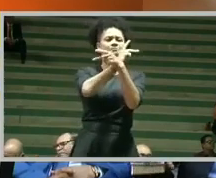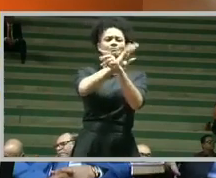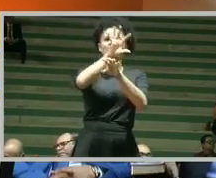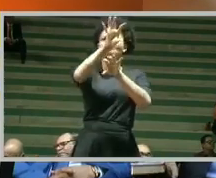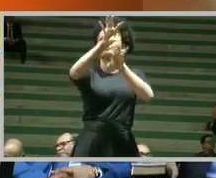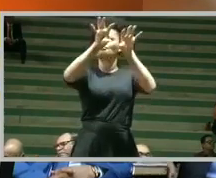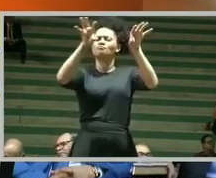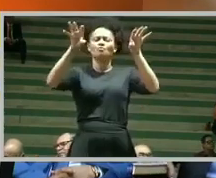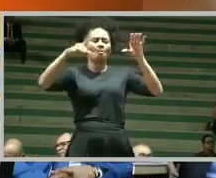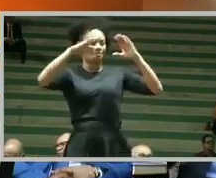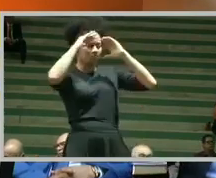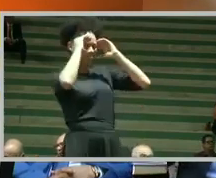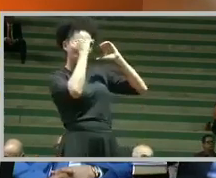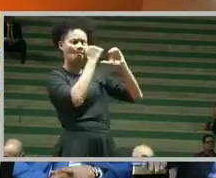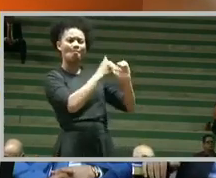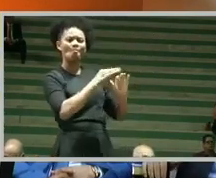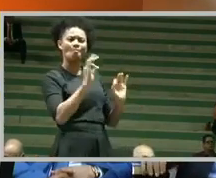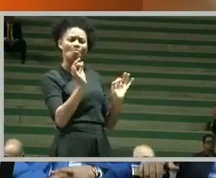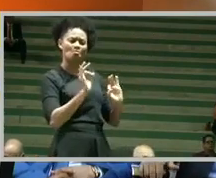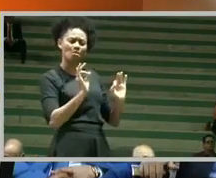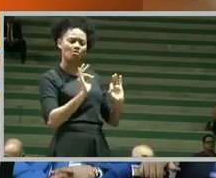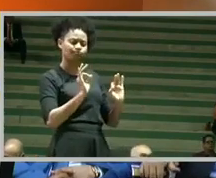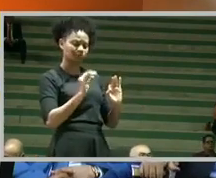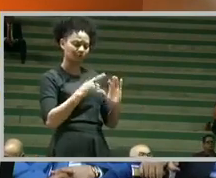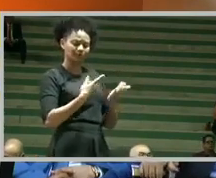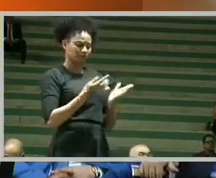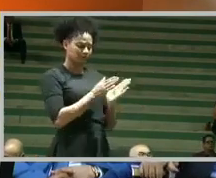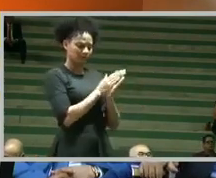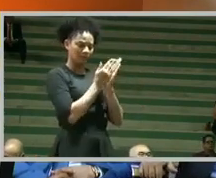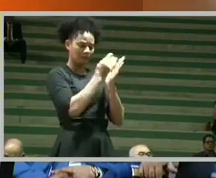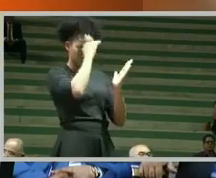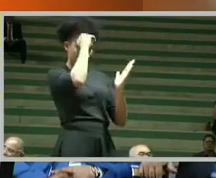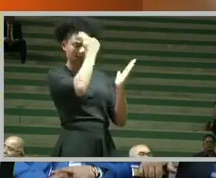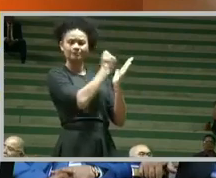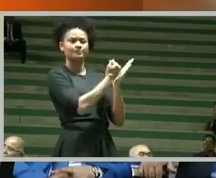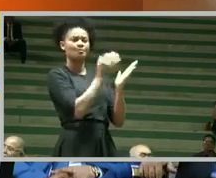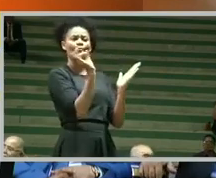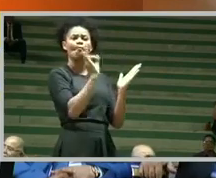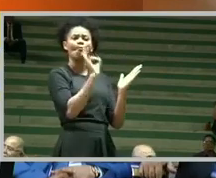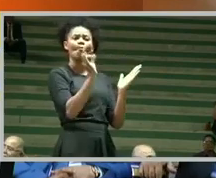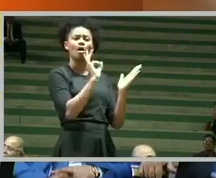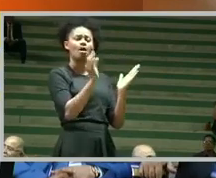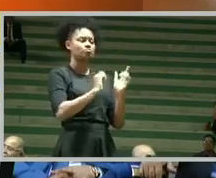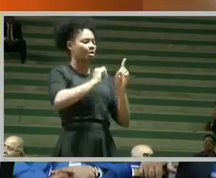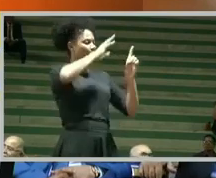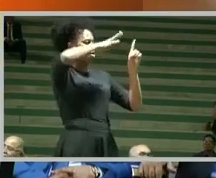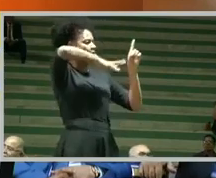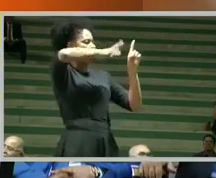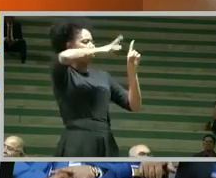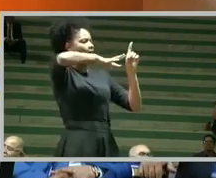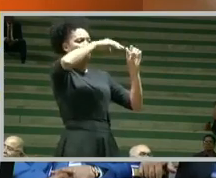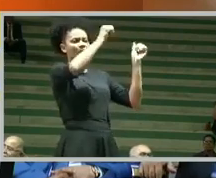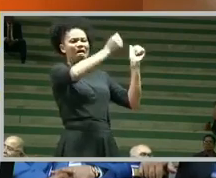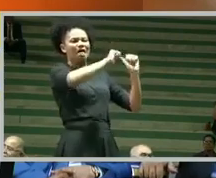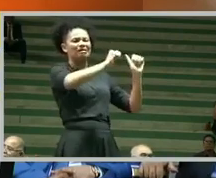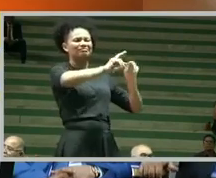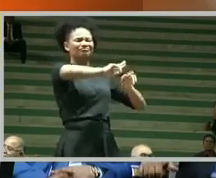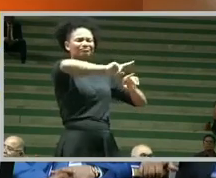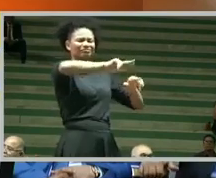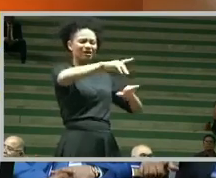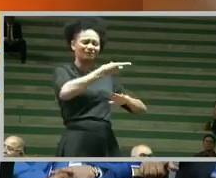não obedeciam à palavra, e idólatras, que adoravam vários